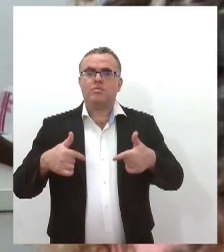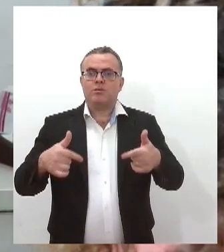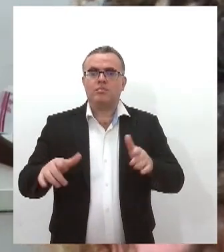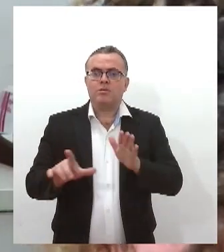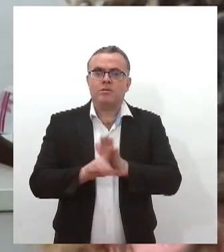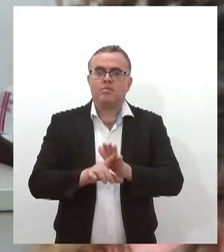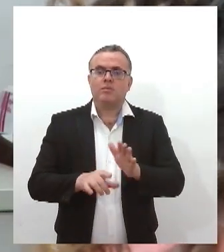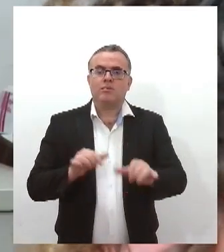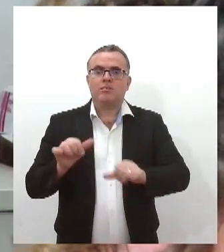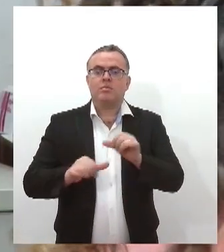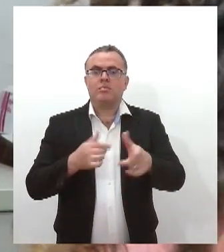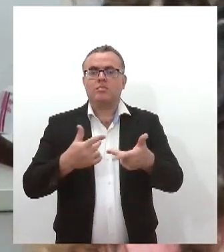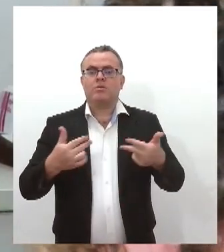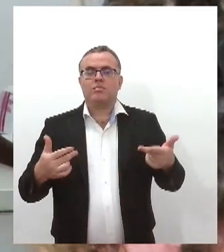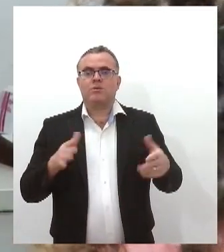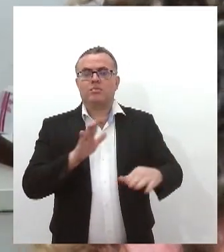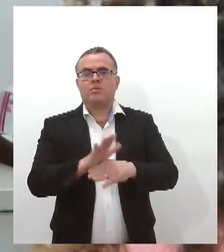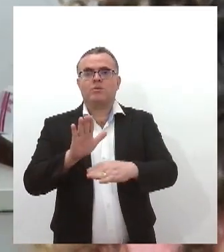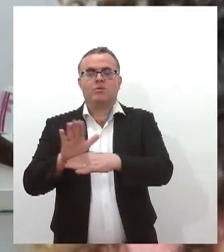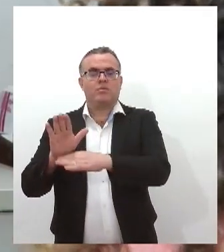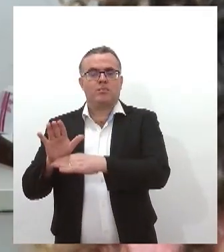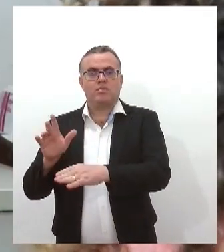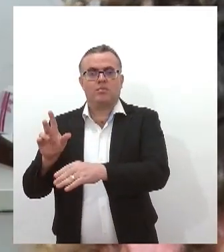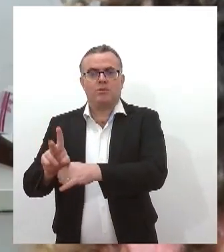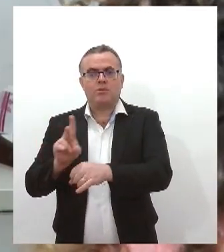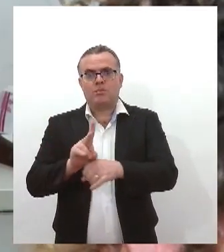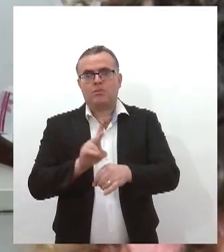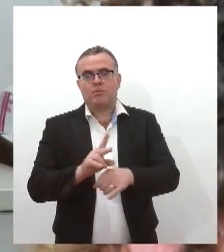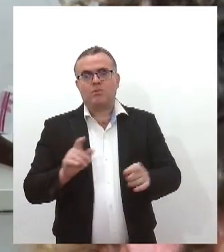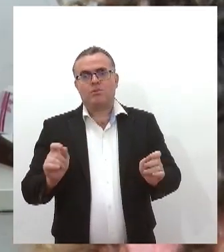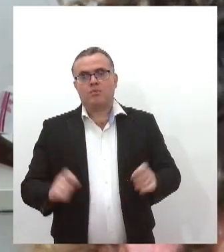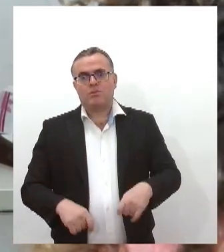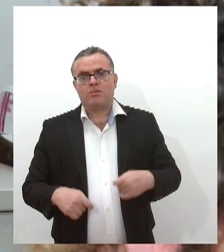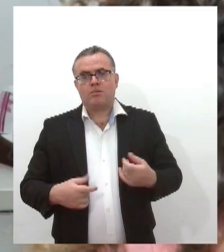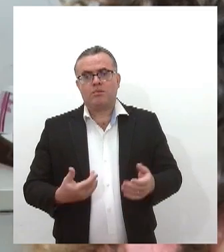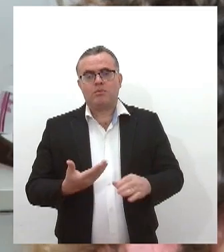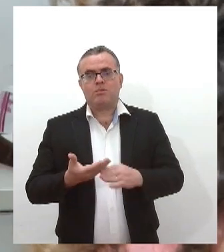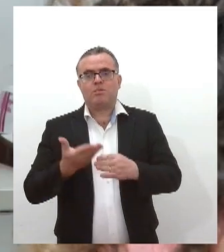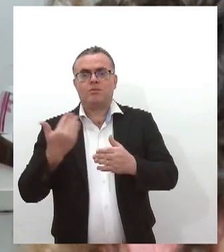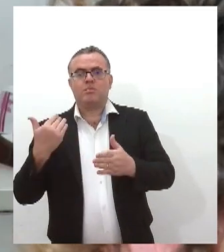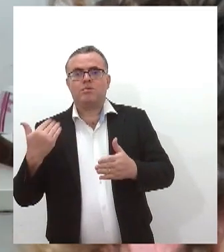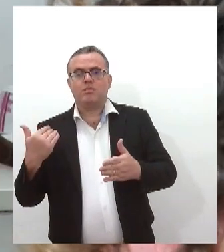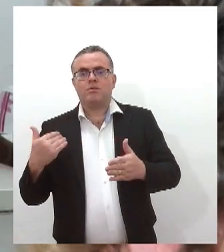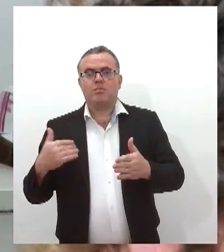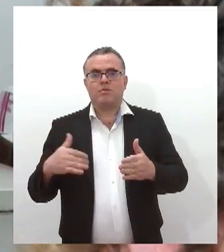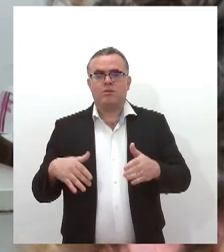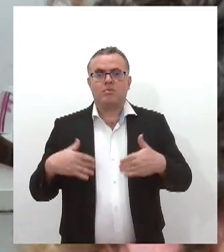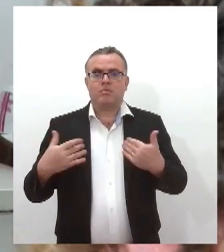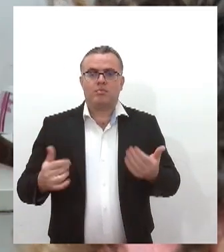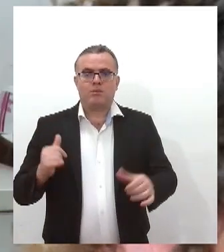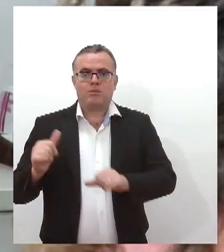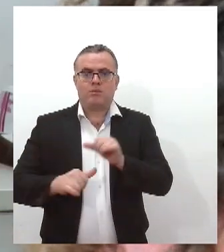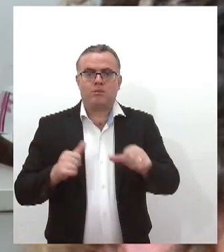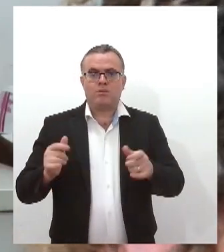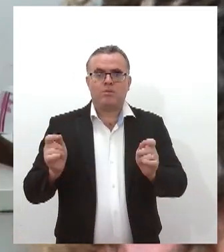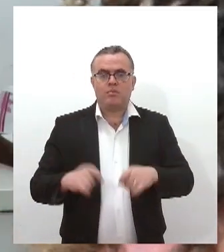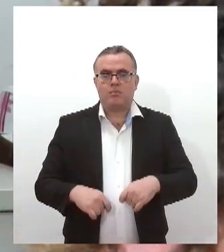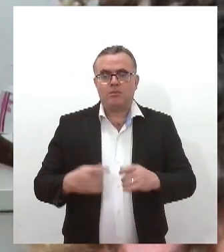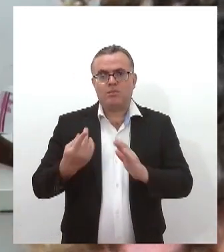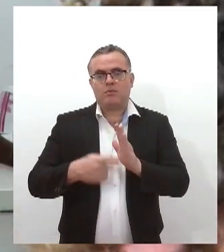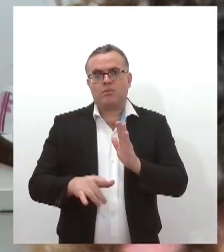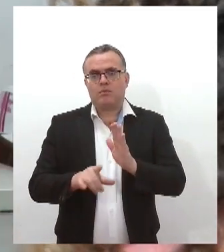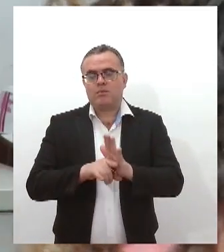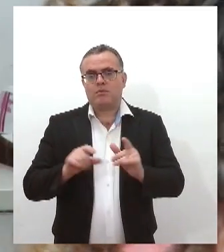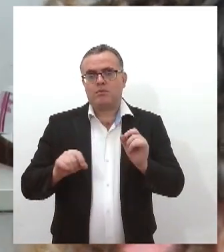isso conseguiu atender um grupo maior, né? Como estava no recorte antes da lei, porque houve uma alteração do projeto de lei, e a gente só ia atender